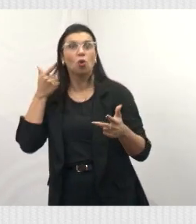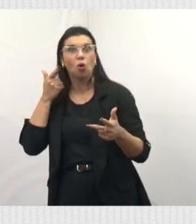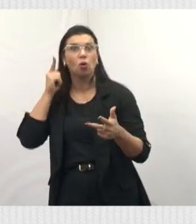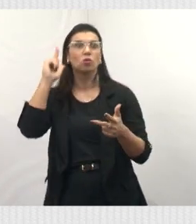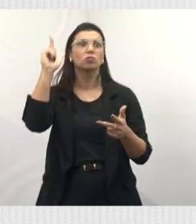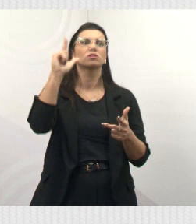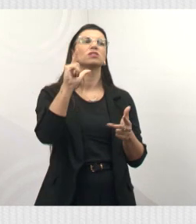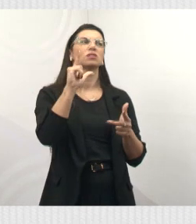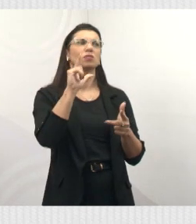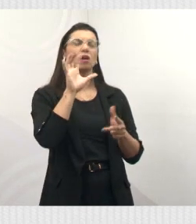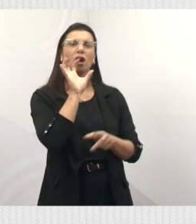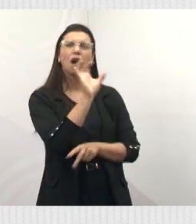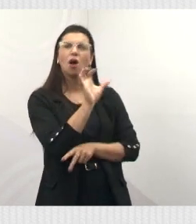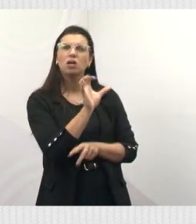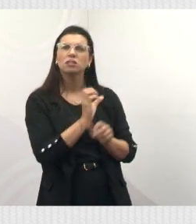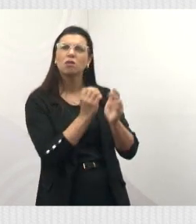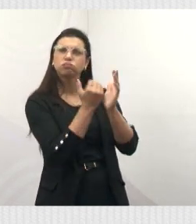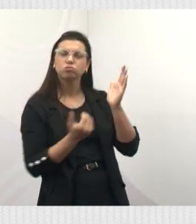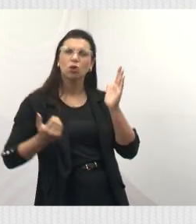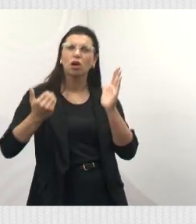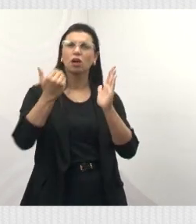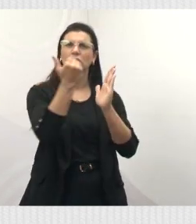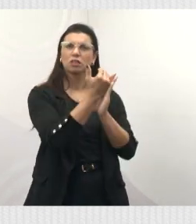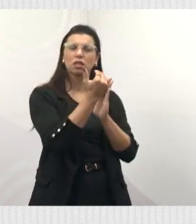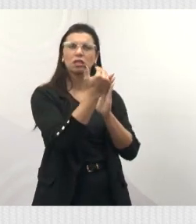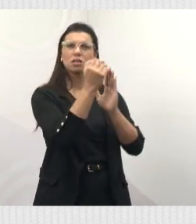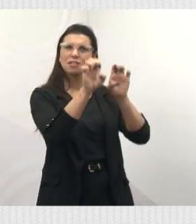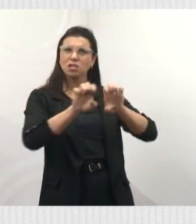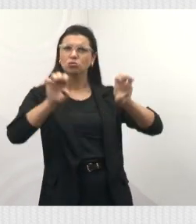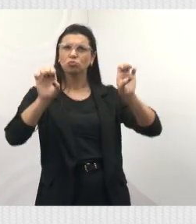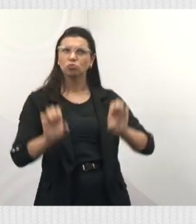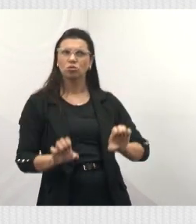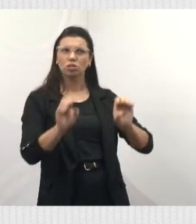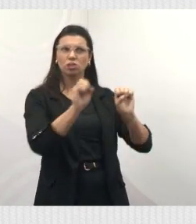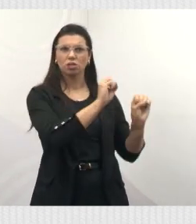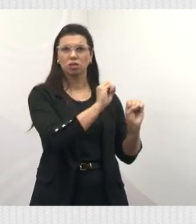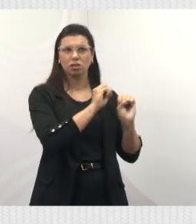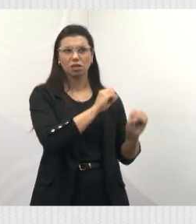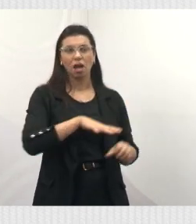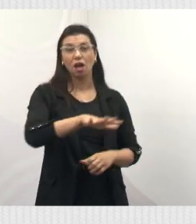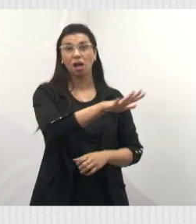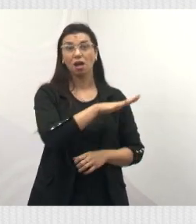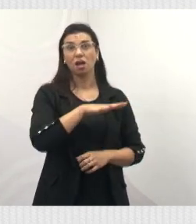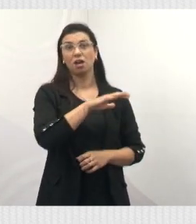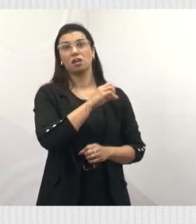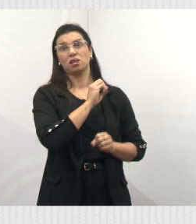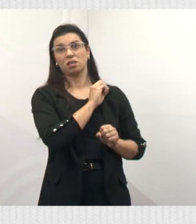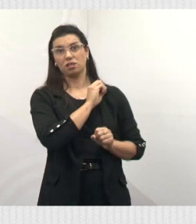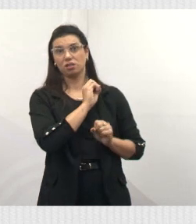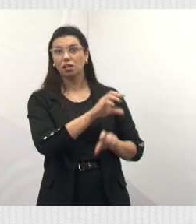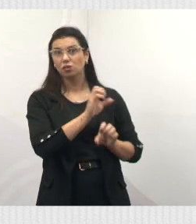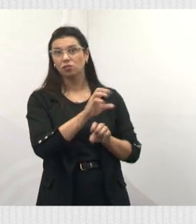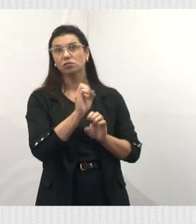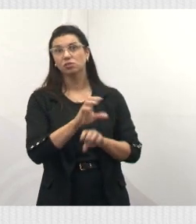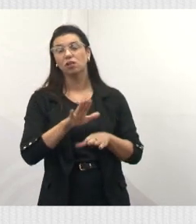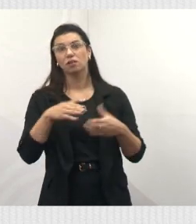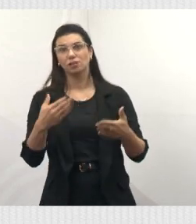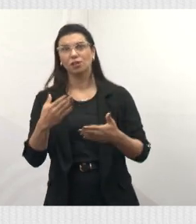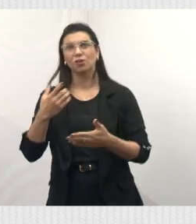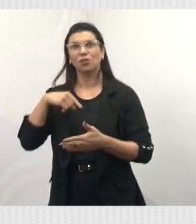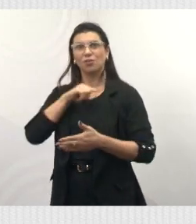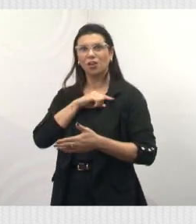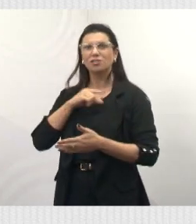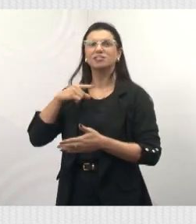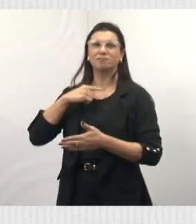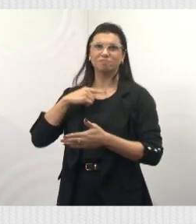alcançamos um salto de qualidade na estrutura da educação, sem precisar criar despesas desnecessárias com esse dinheiro que sobrou da